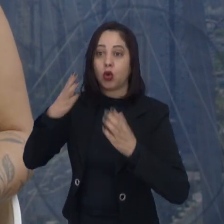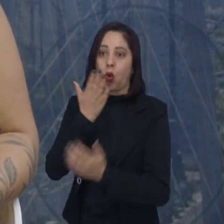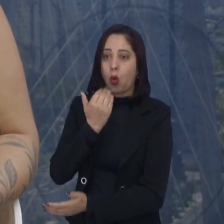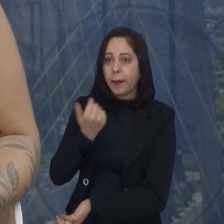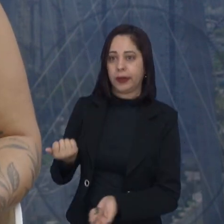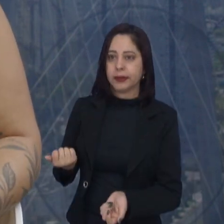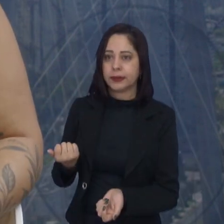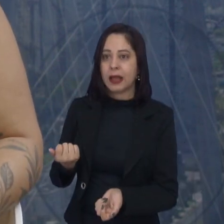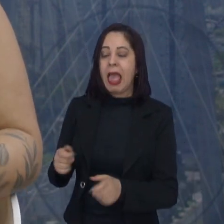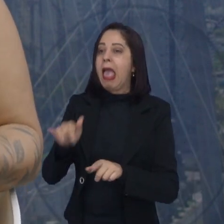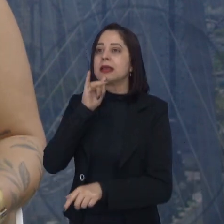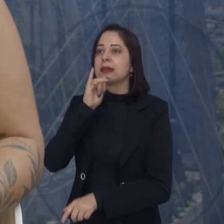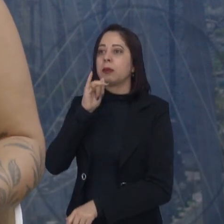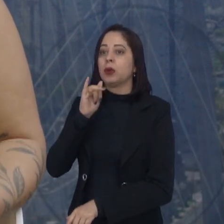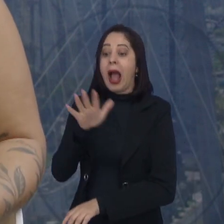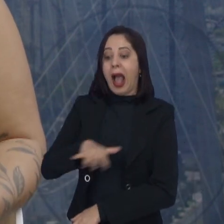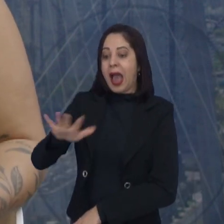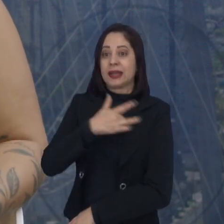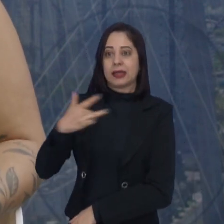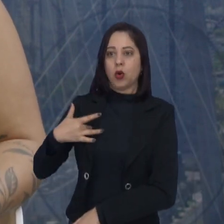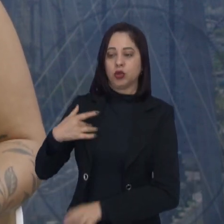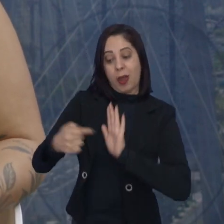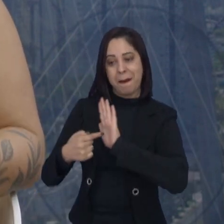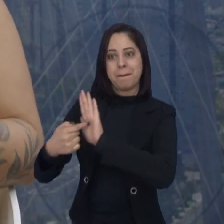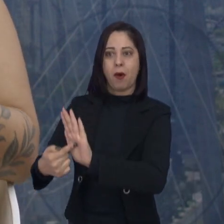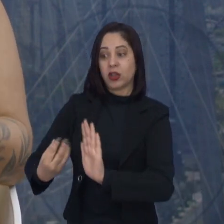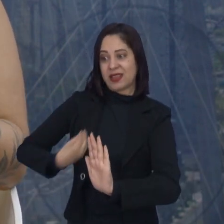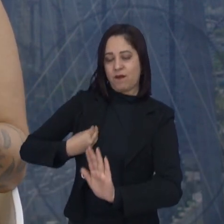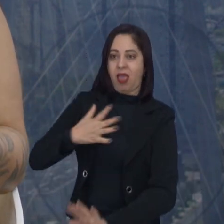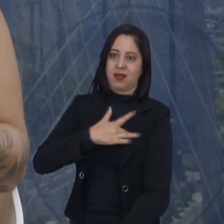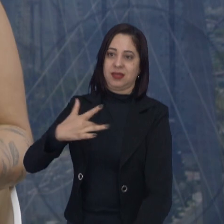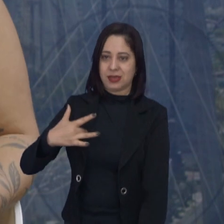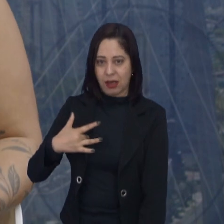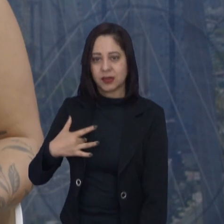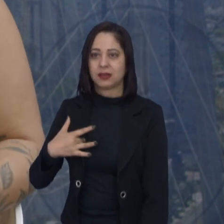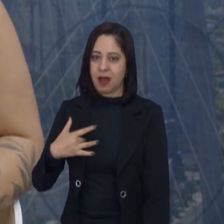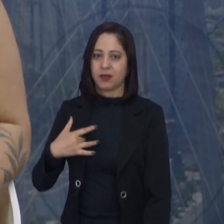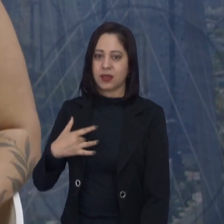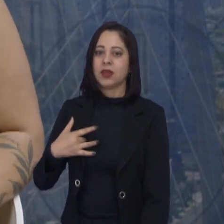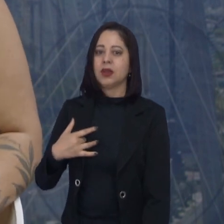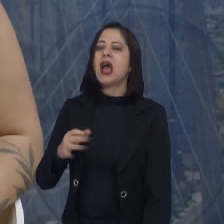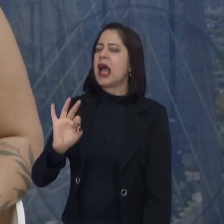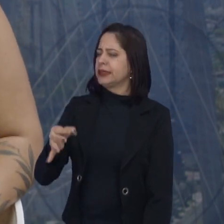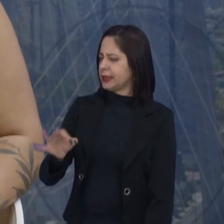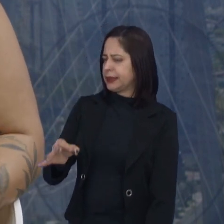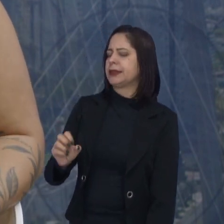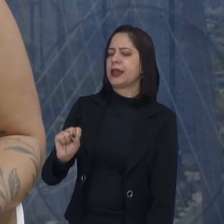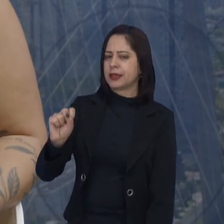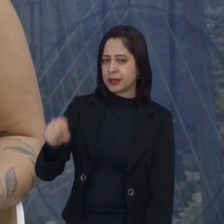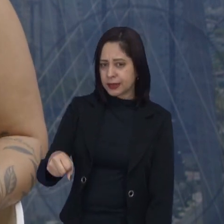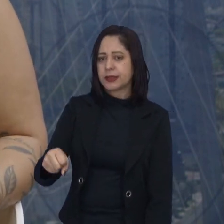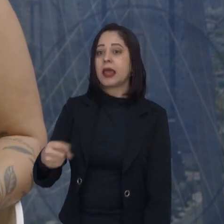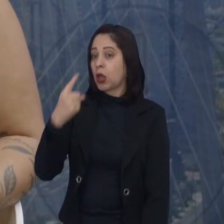os seus hábitos, né? Que você tem ali saudáveis. Então, hoje, você trazer um pouco mais de humanização, com certeza faz muita diferença, tanto